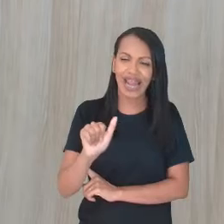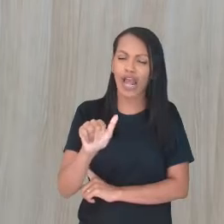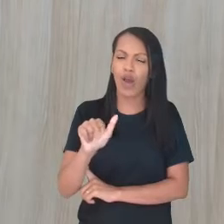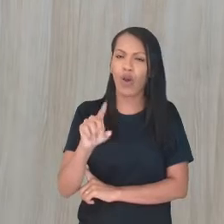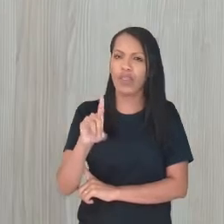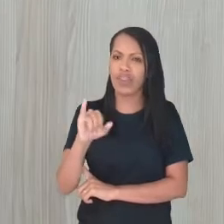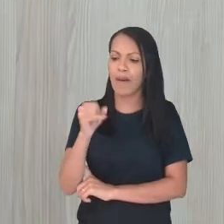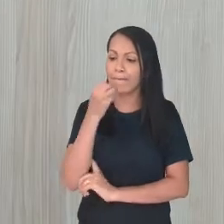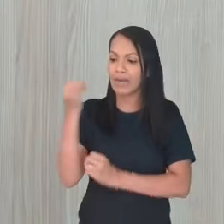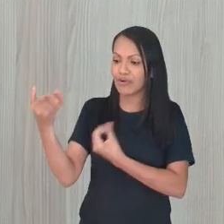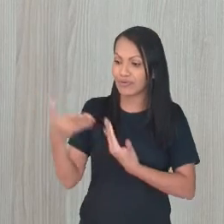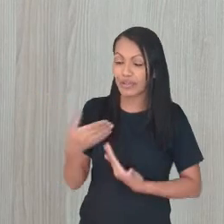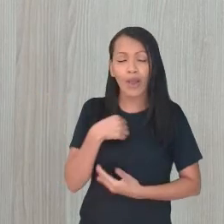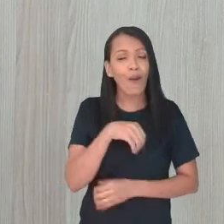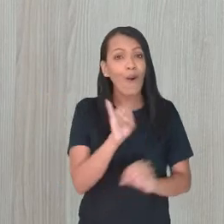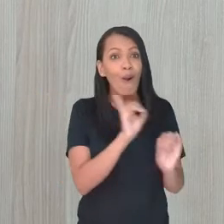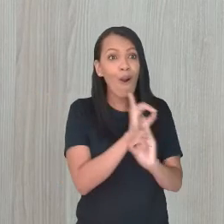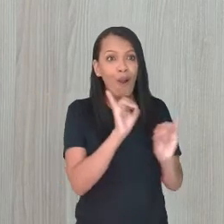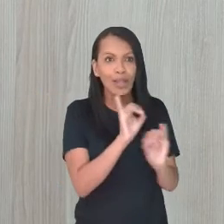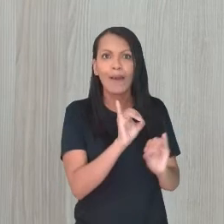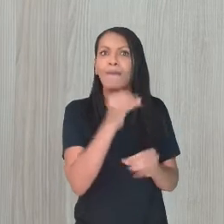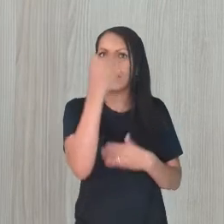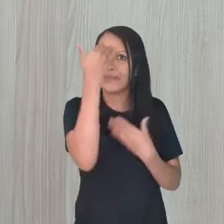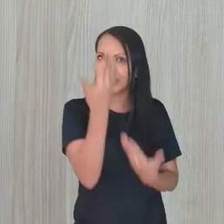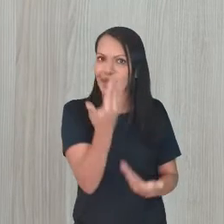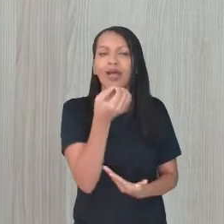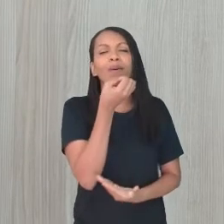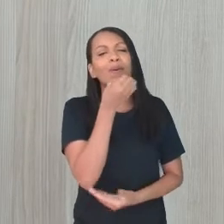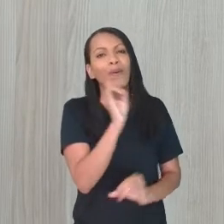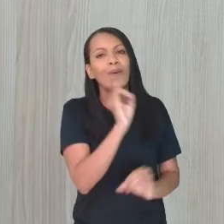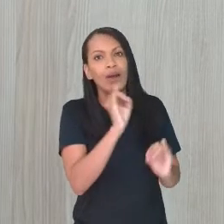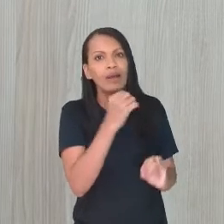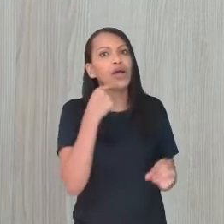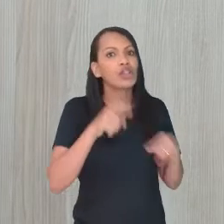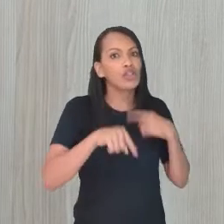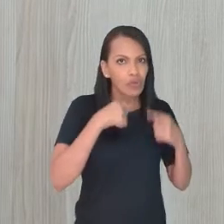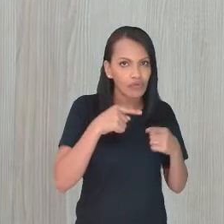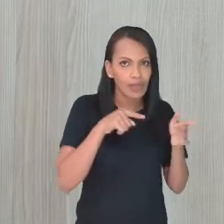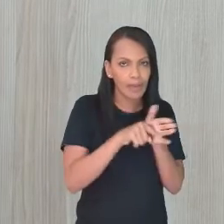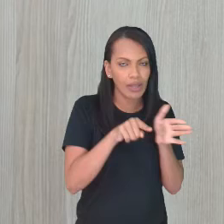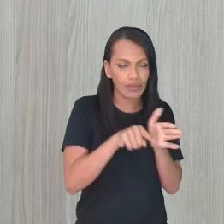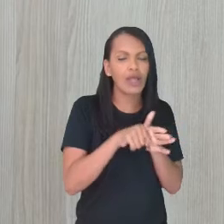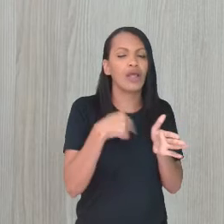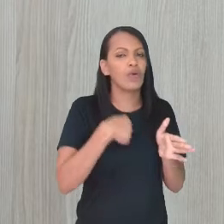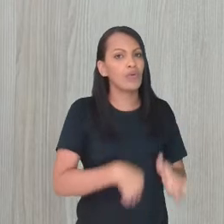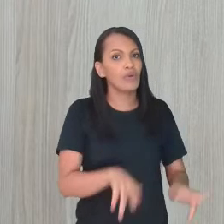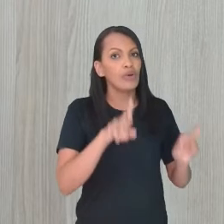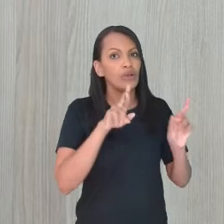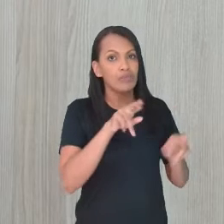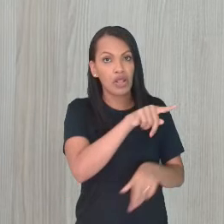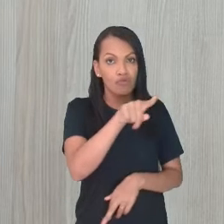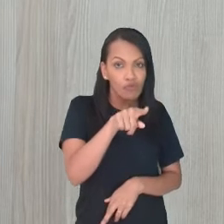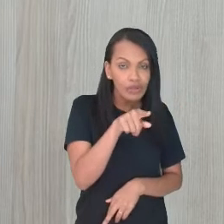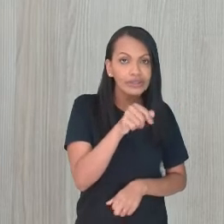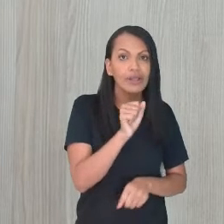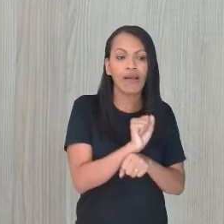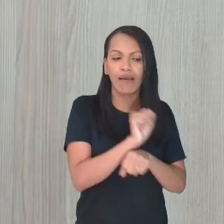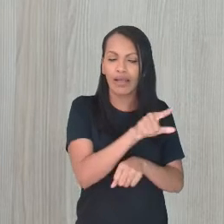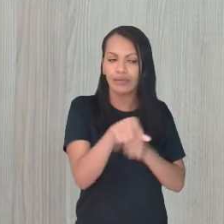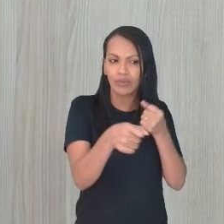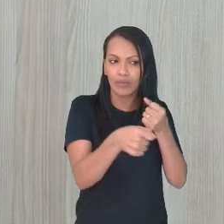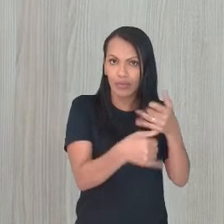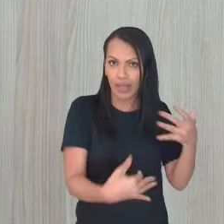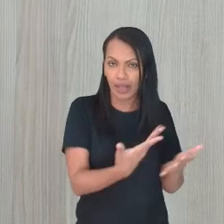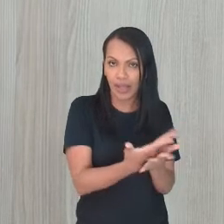viu? Obrigada, professora. Olá, pessoal. Qualquer dúvida aí, coloquem aí que eu já estou esperando vocês comentar alguma coisa dessa